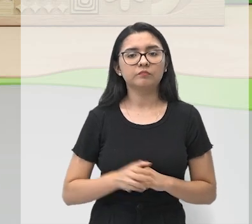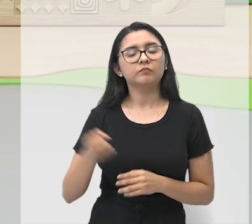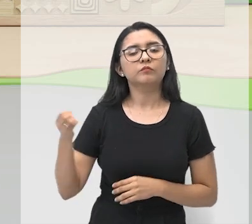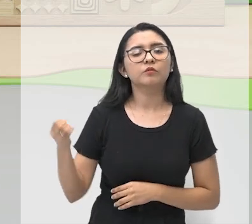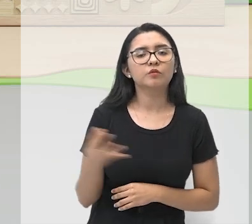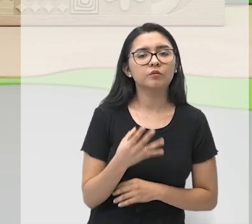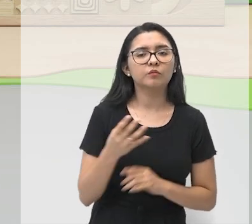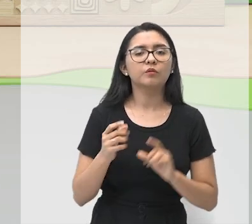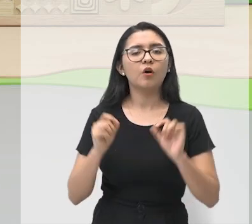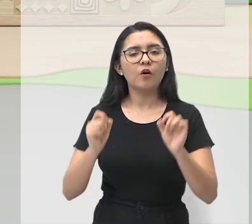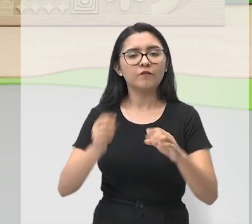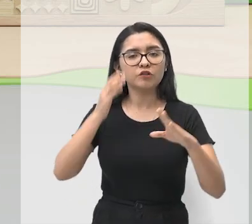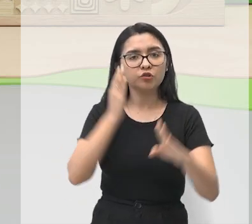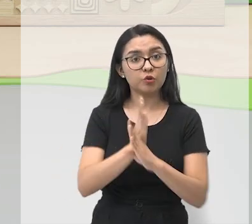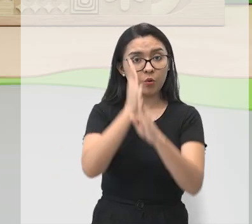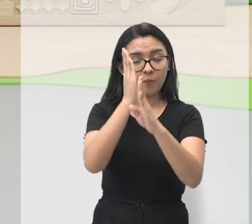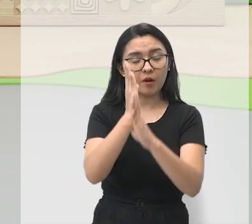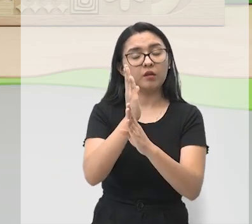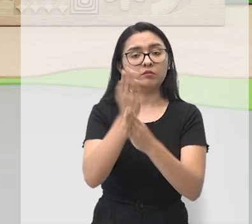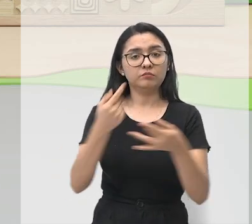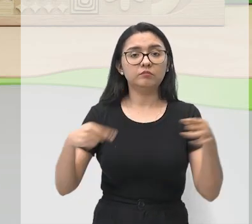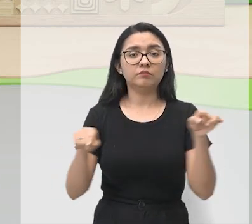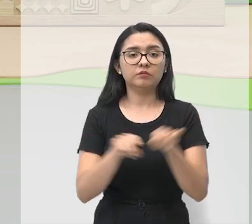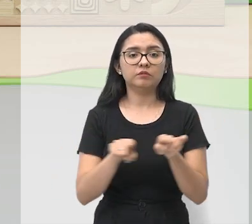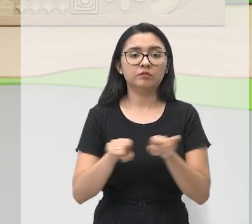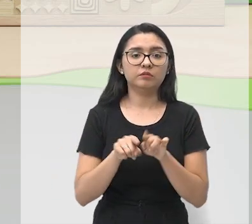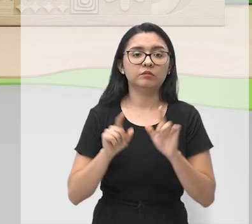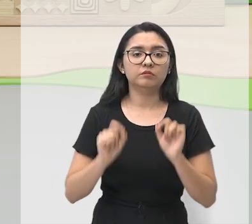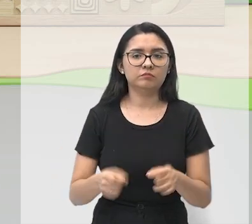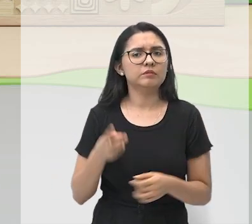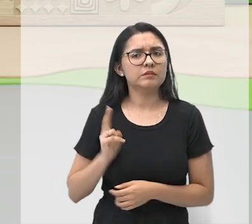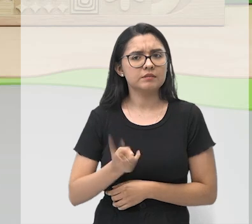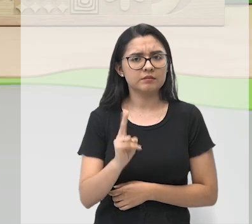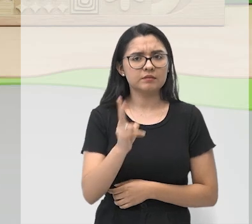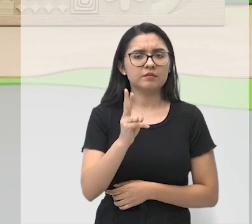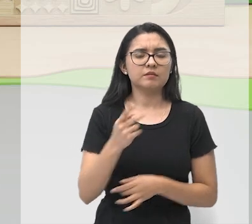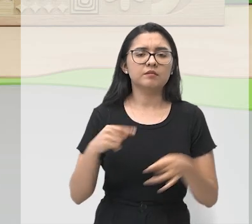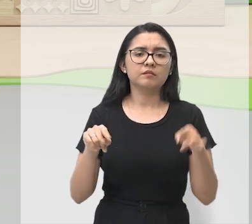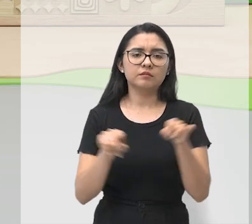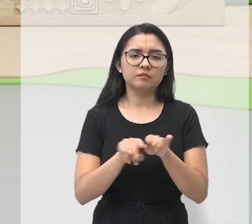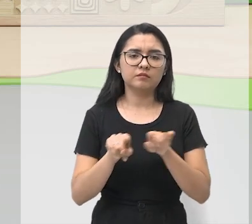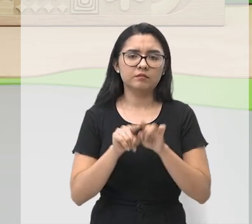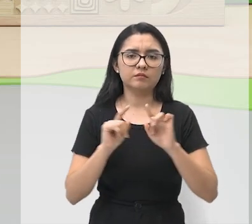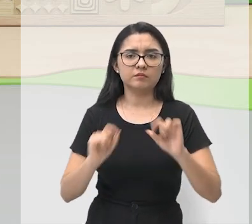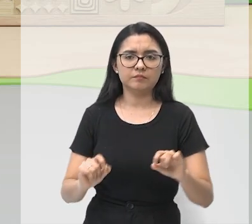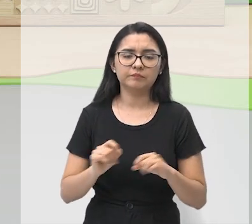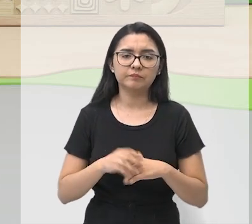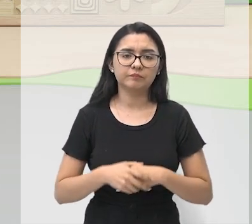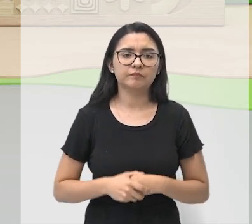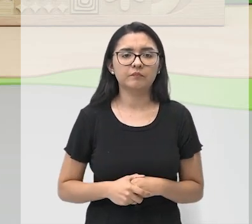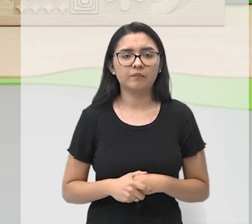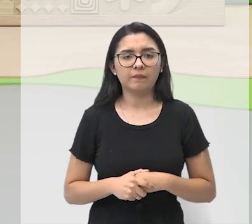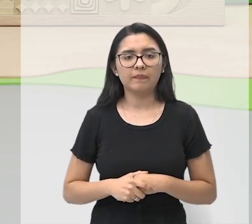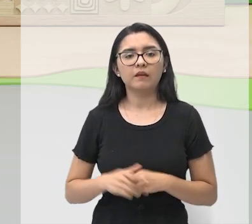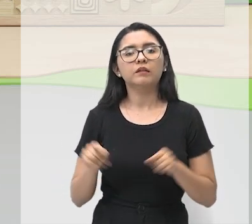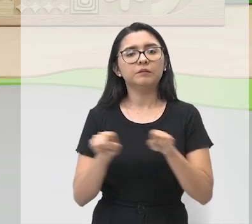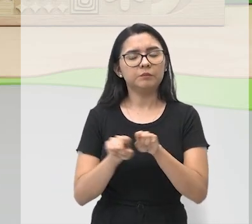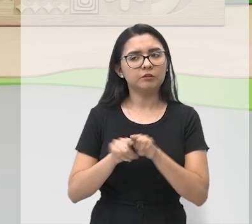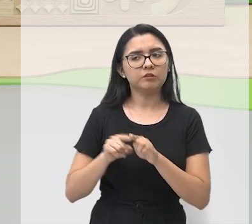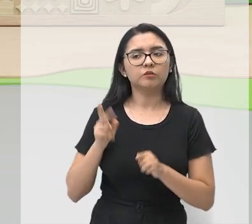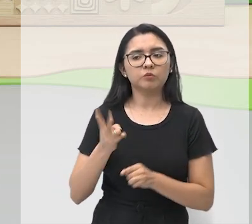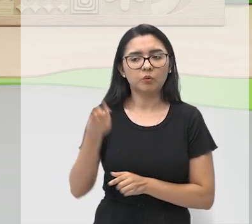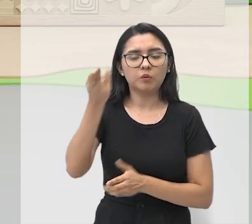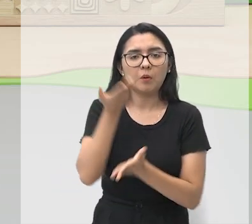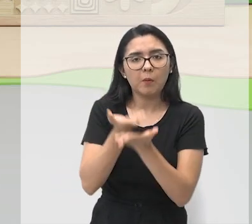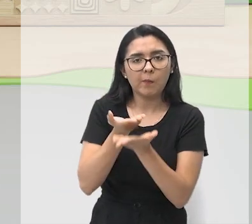Novas descobertas, uma contínua movimentação, uma contínua pesquisa